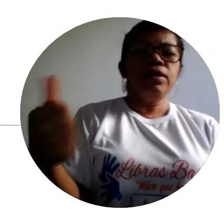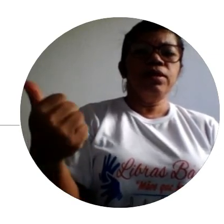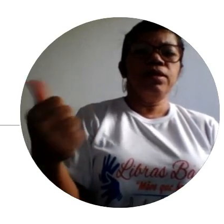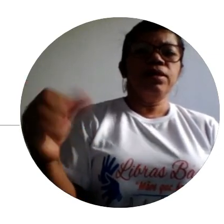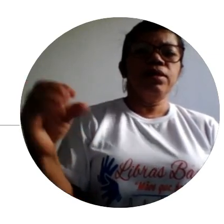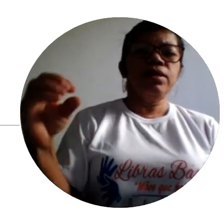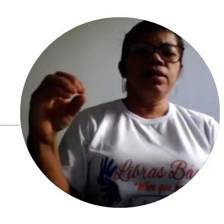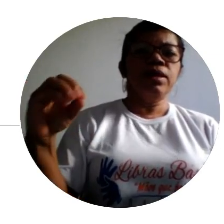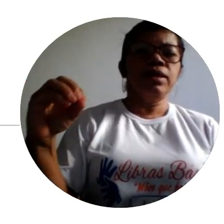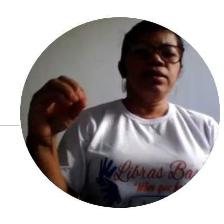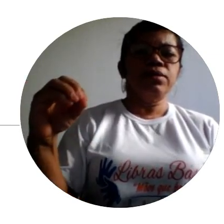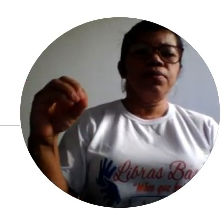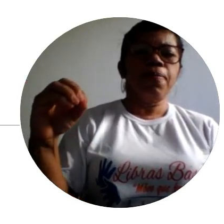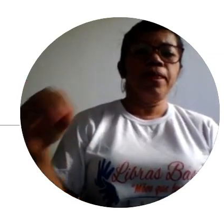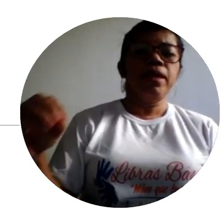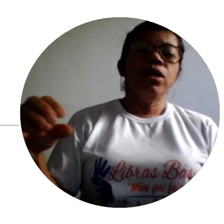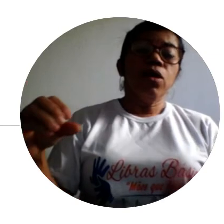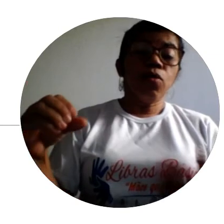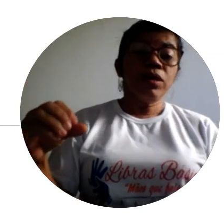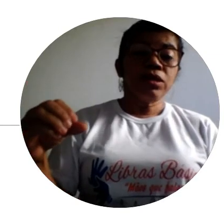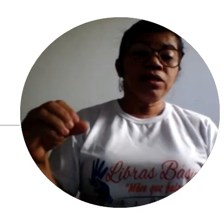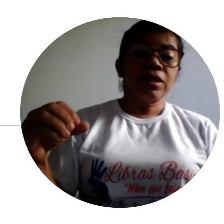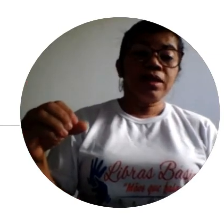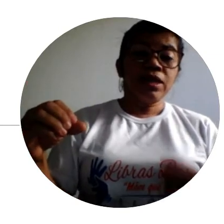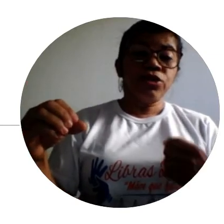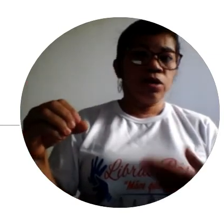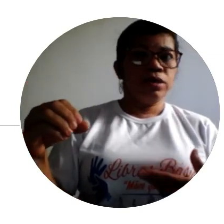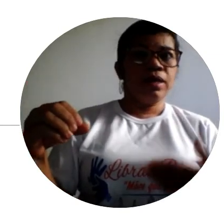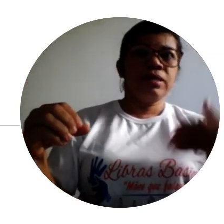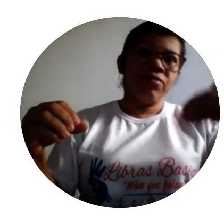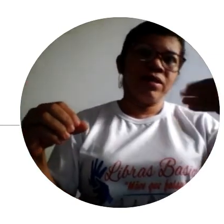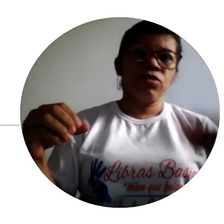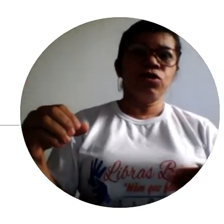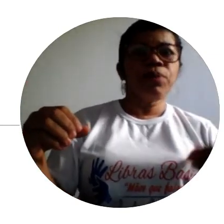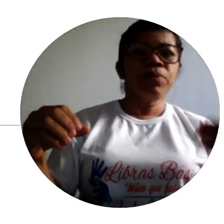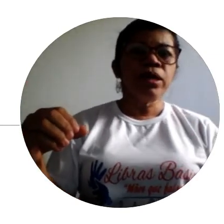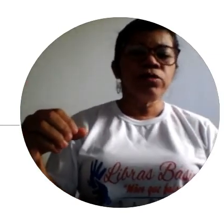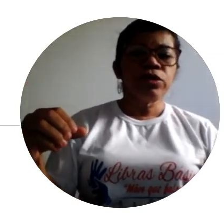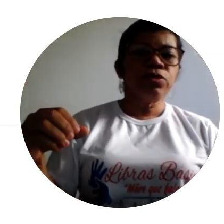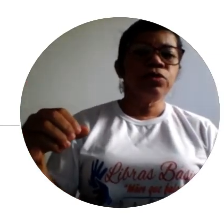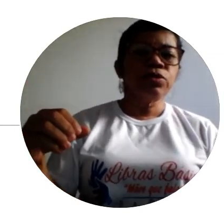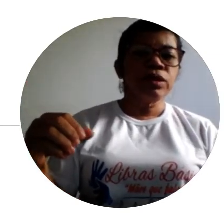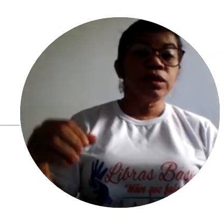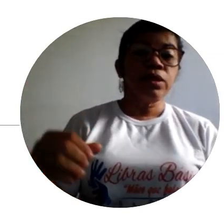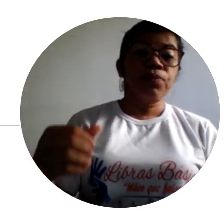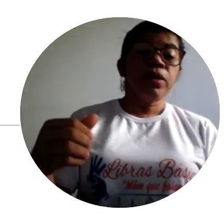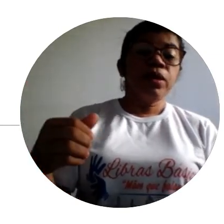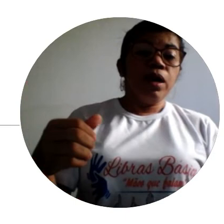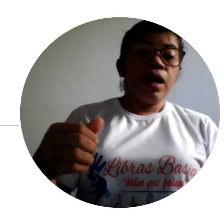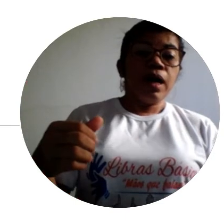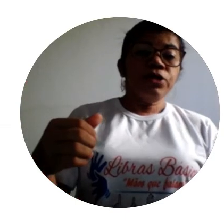e 10. Quando a gente se tratar de ordinais, que vai dizer eu sou o primeiro, o segundo, o